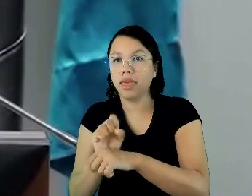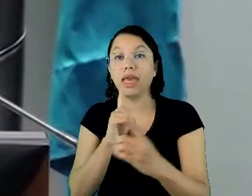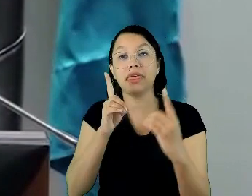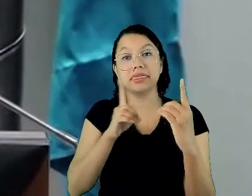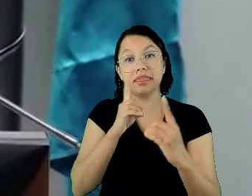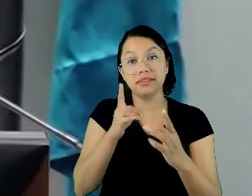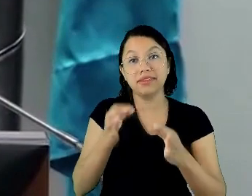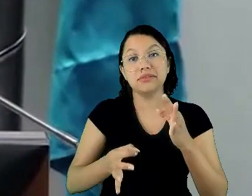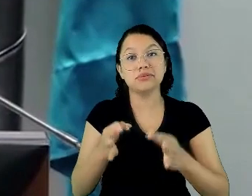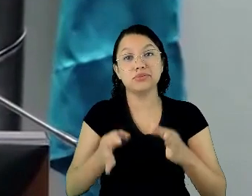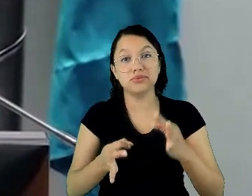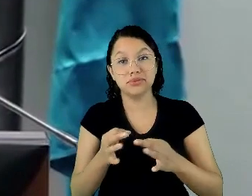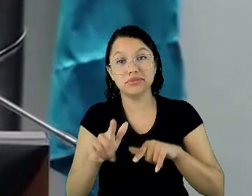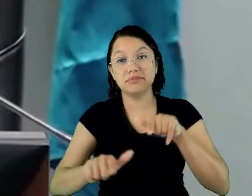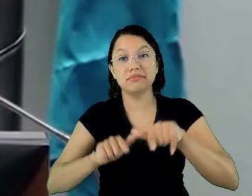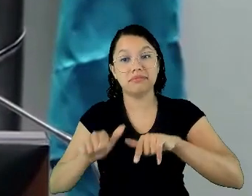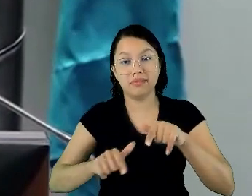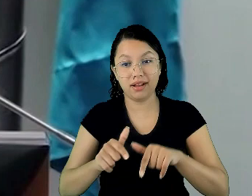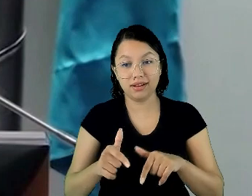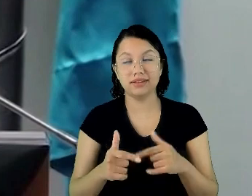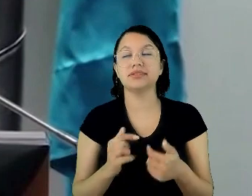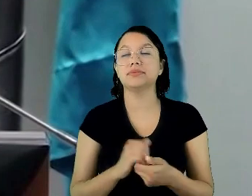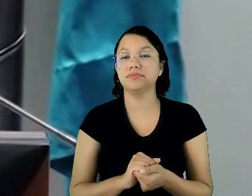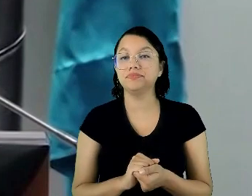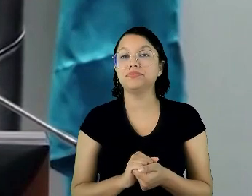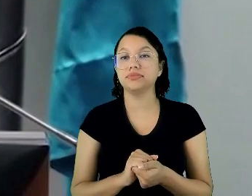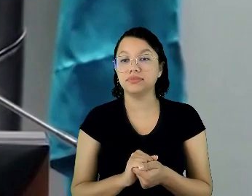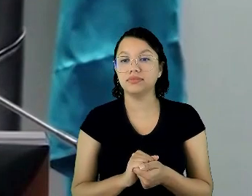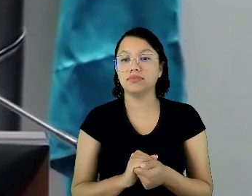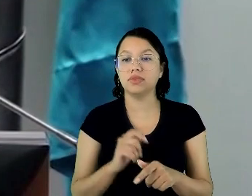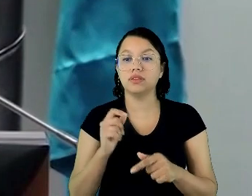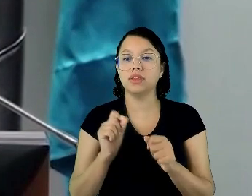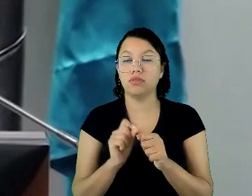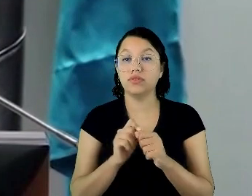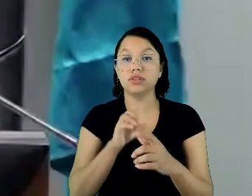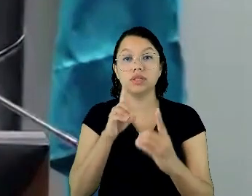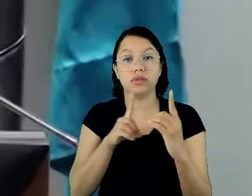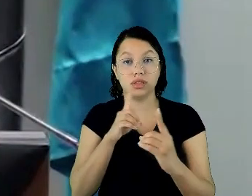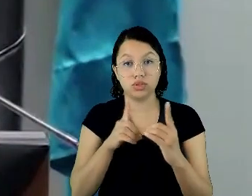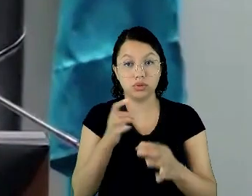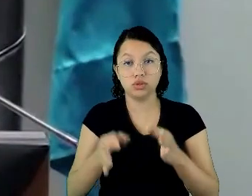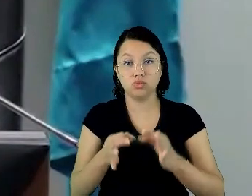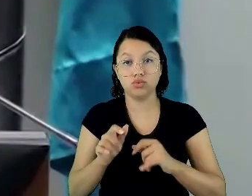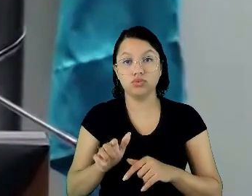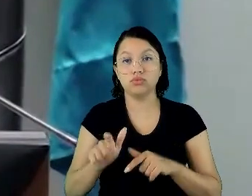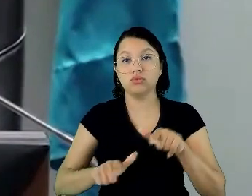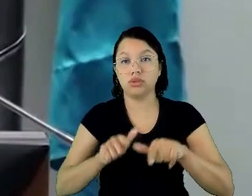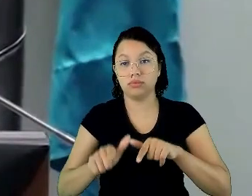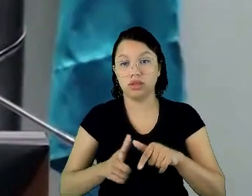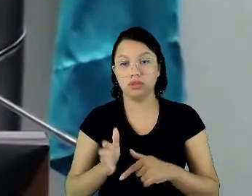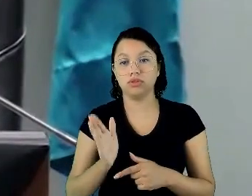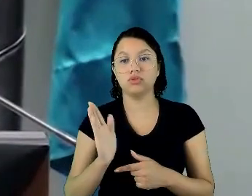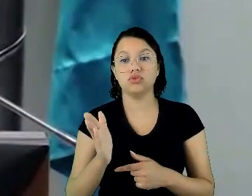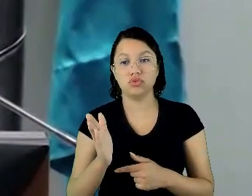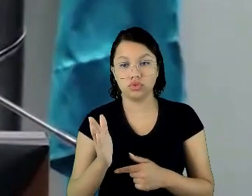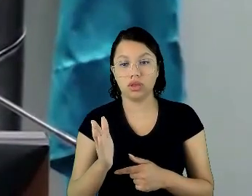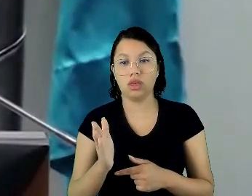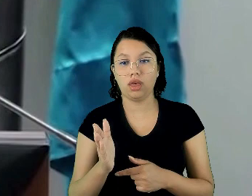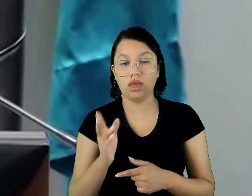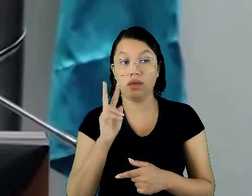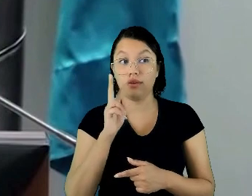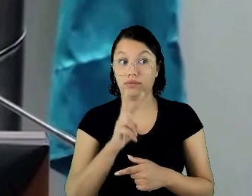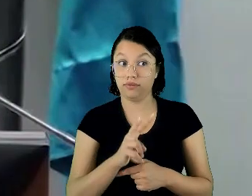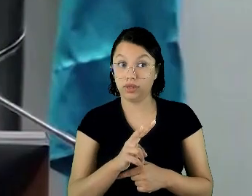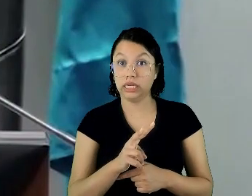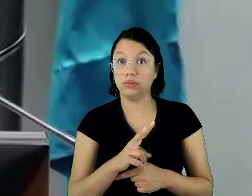fazendo um atendimento itinerante da Justiça do Trabalho. Ou seja, já pegaram que realmente a coisa pode ser grave. Então, antes